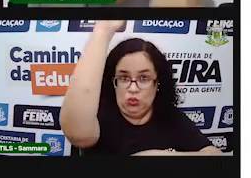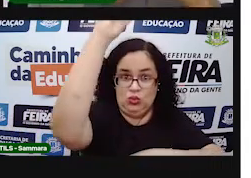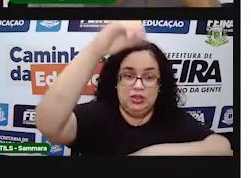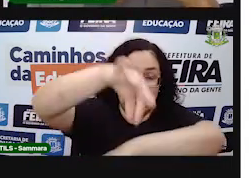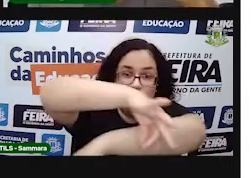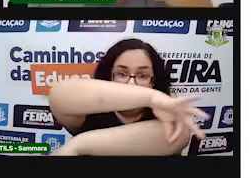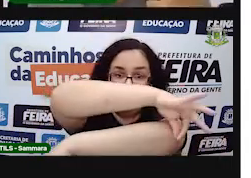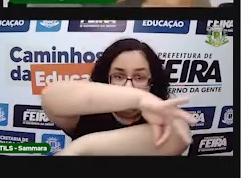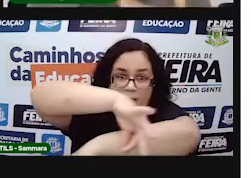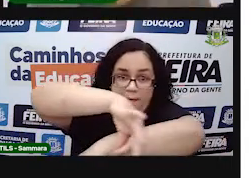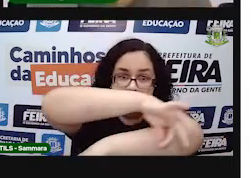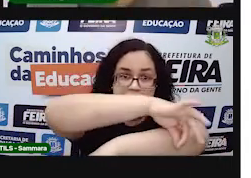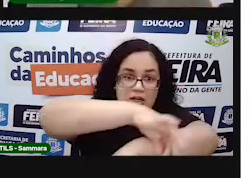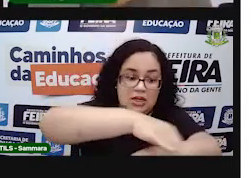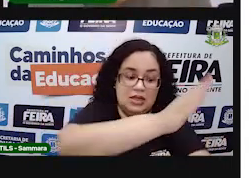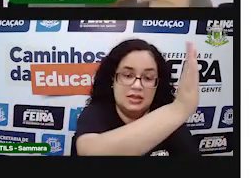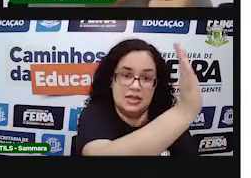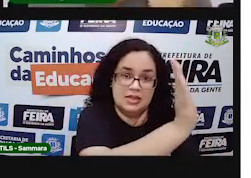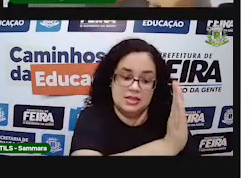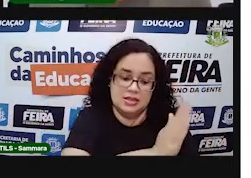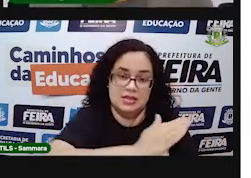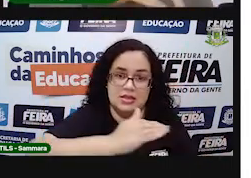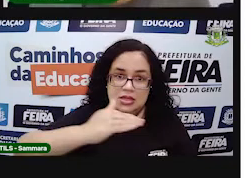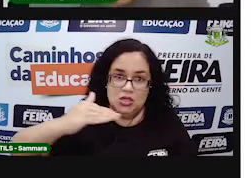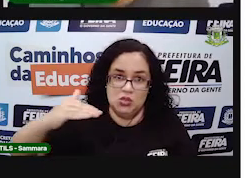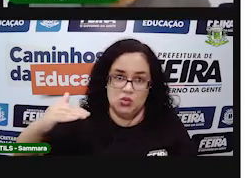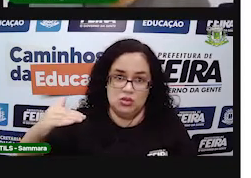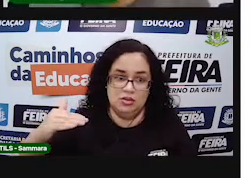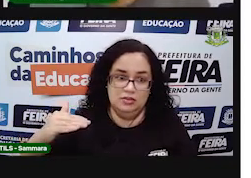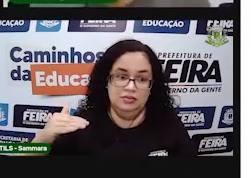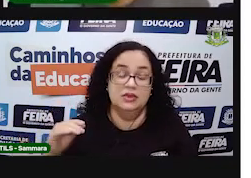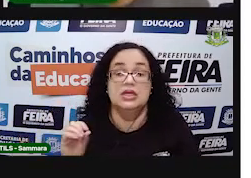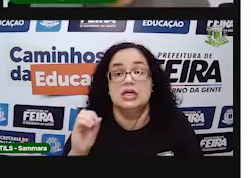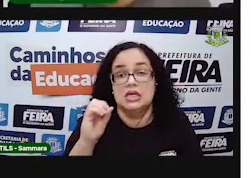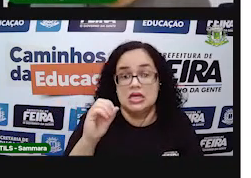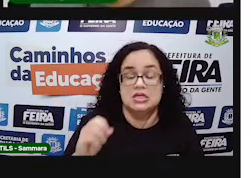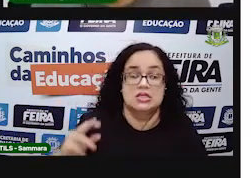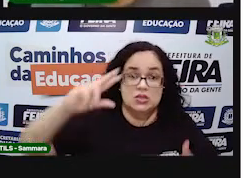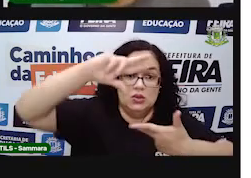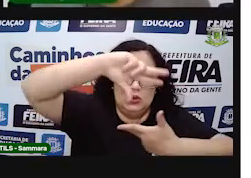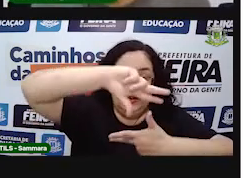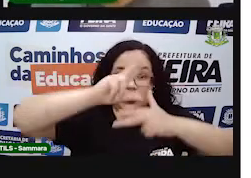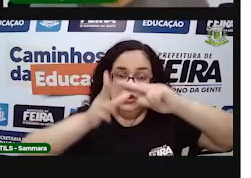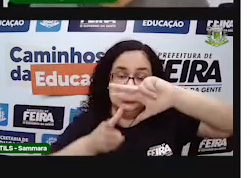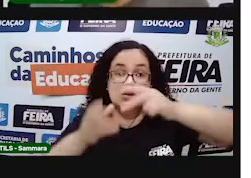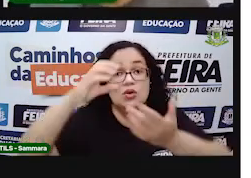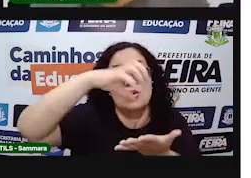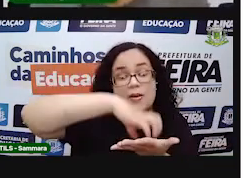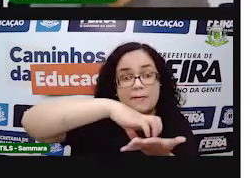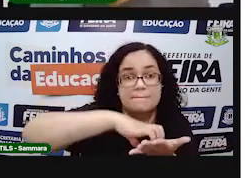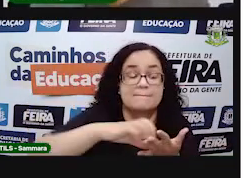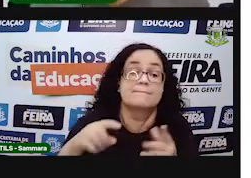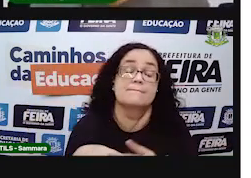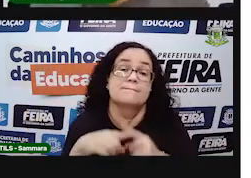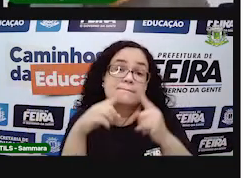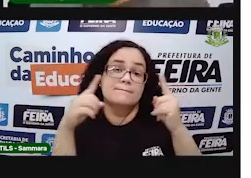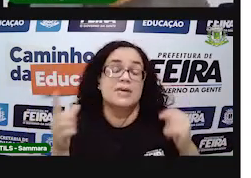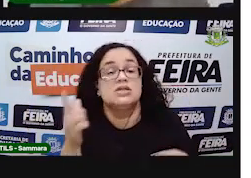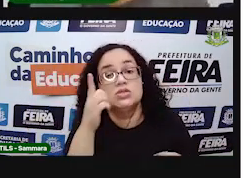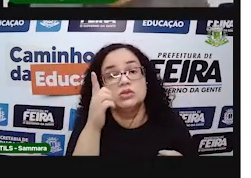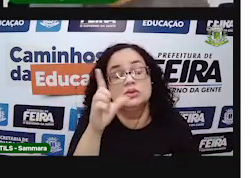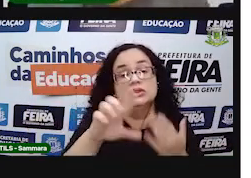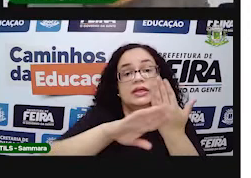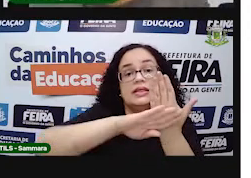altura, que tem comprimento e que tem largura, tá? Isso é um sólido geométrico. Mas a